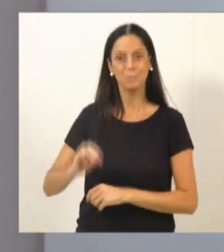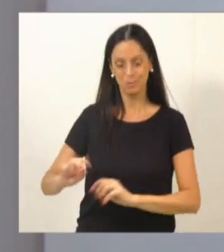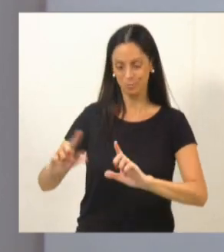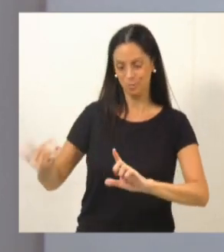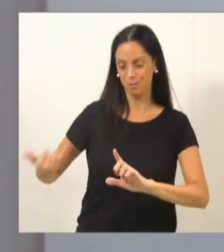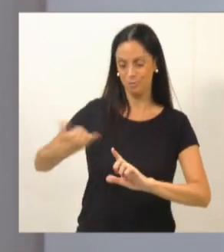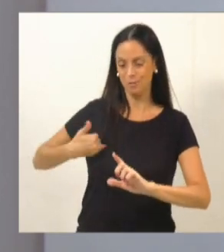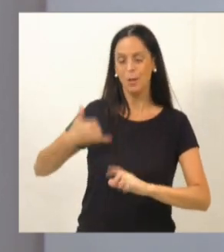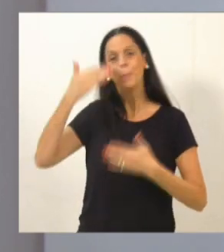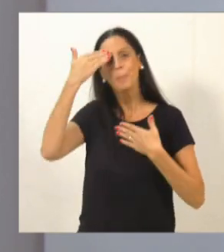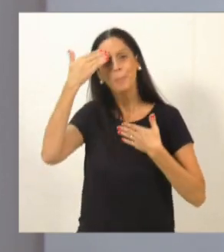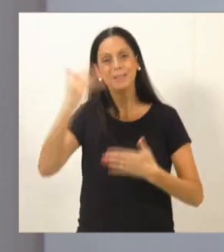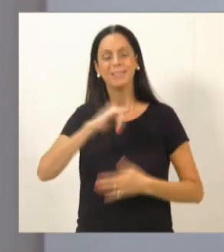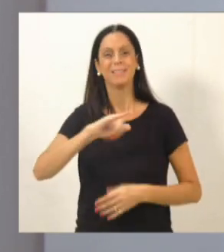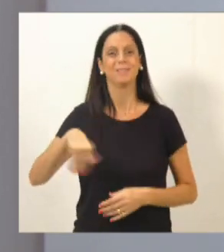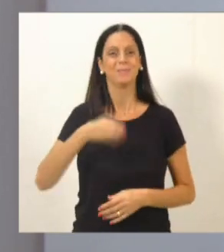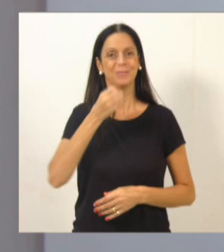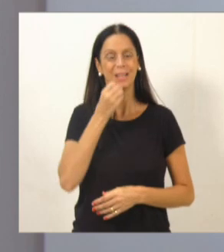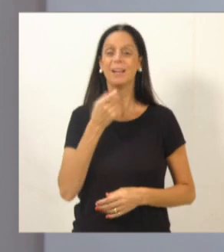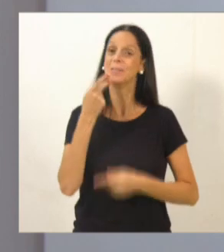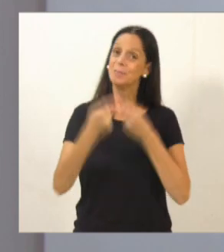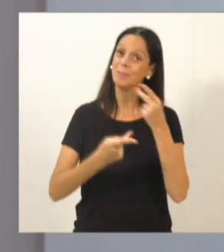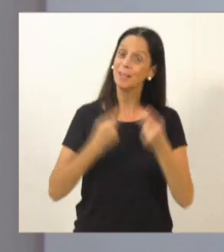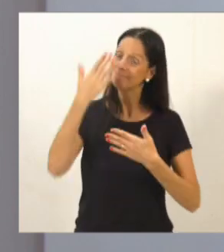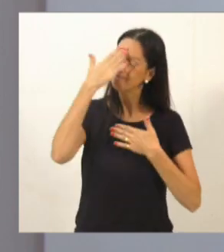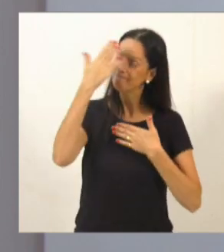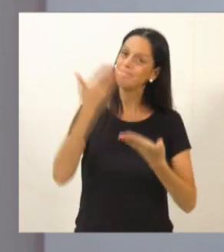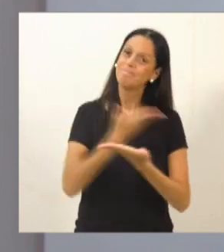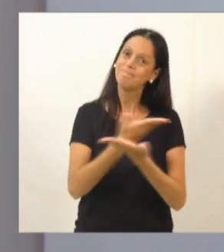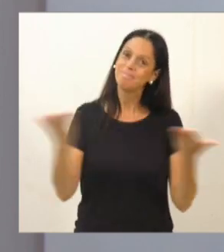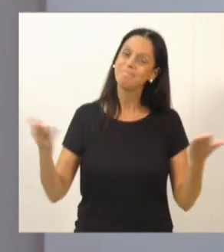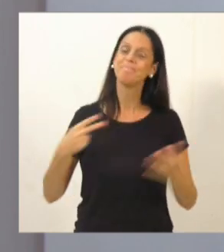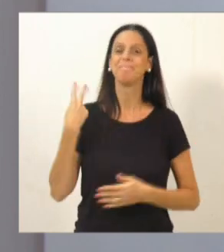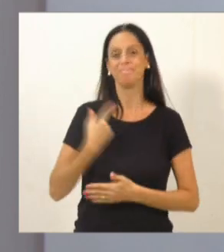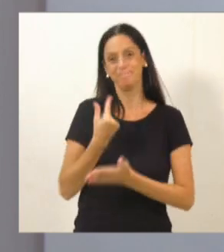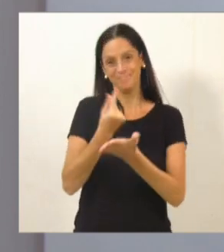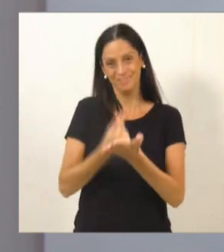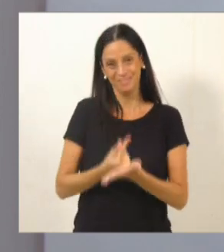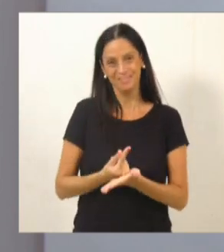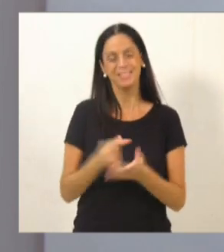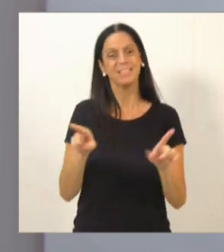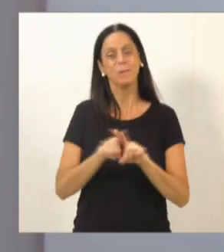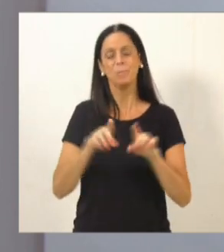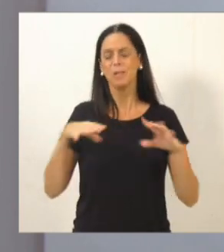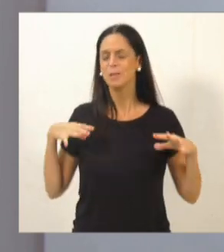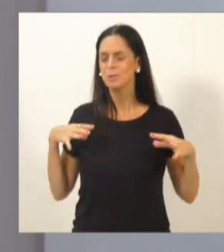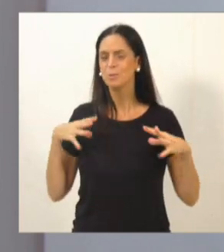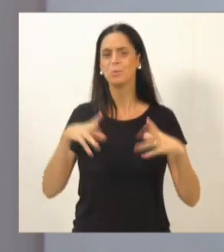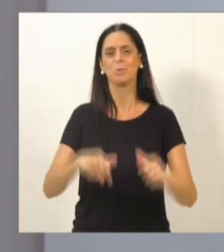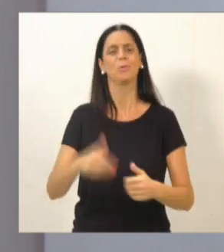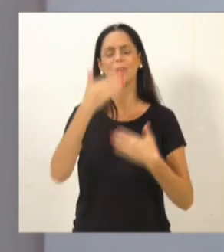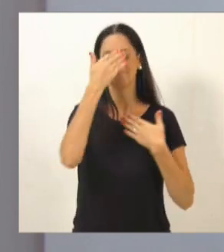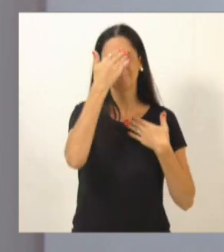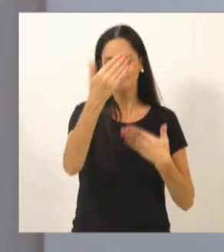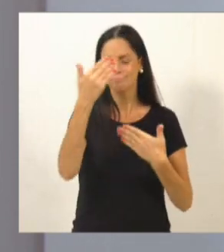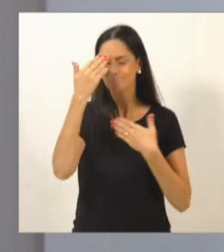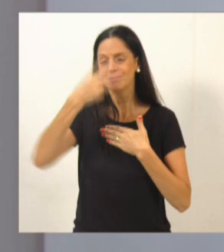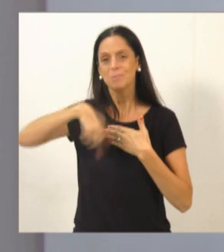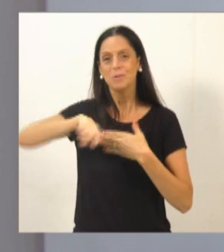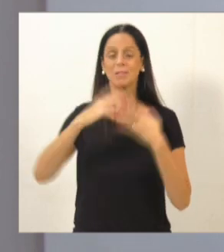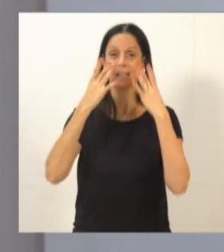oportunidade e agradeço muito, vereadora Cristiane, agradeço a todos por me ouvirem